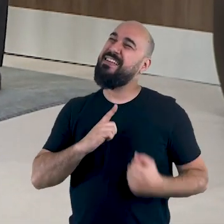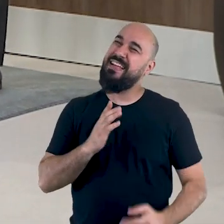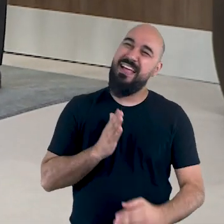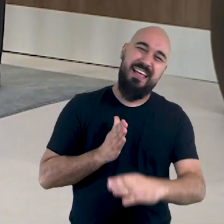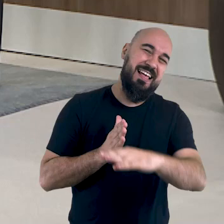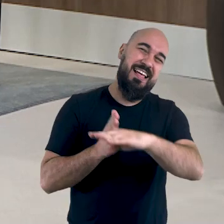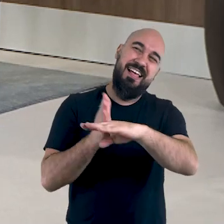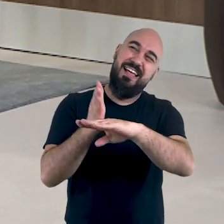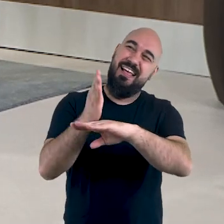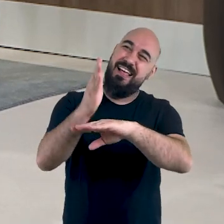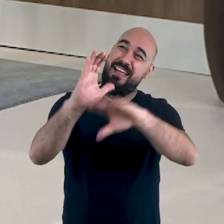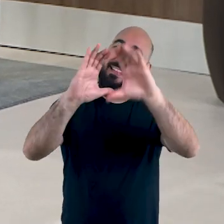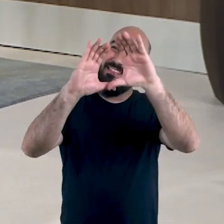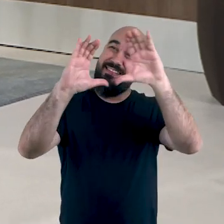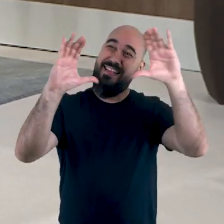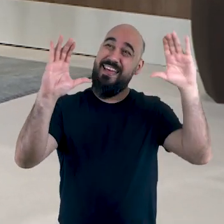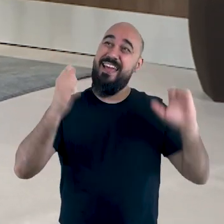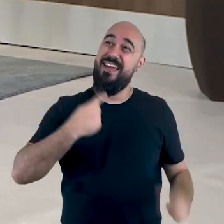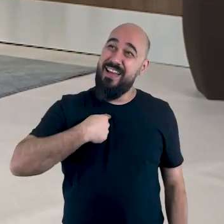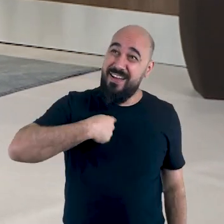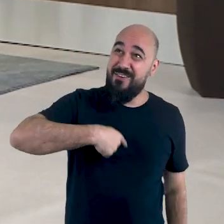ao